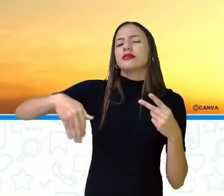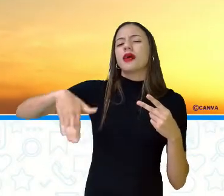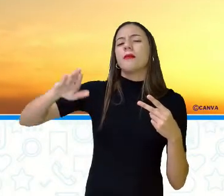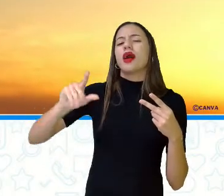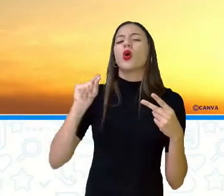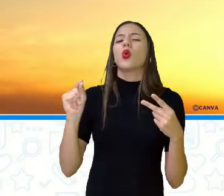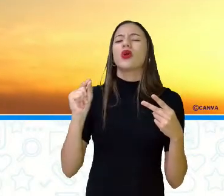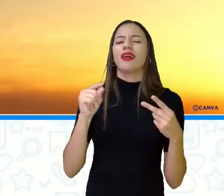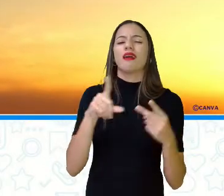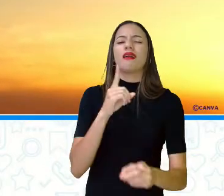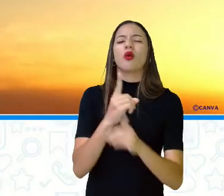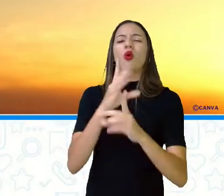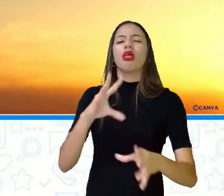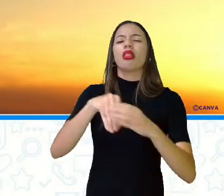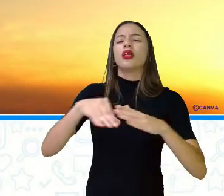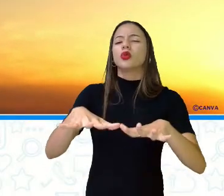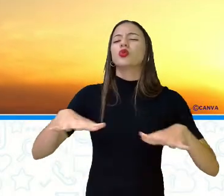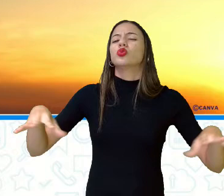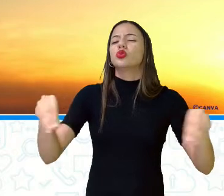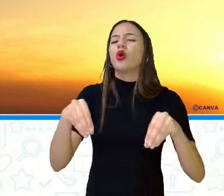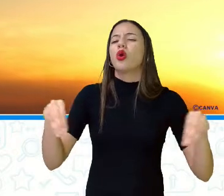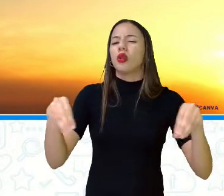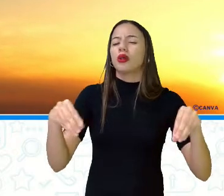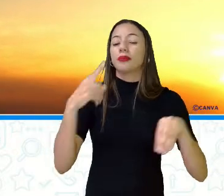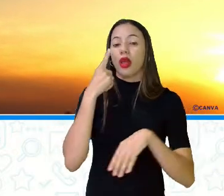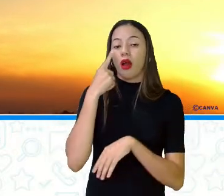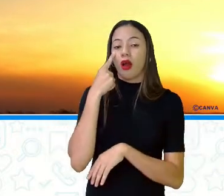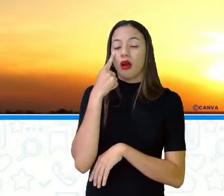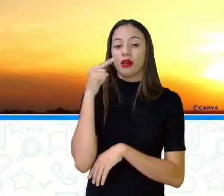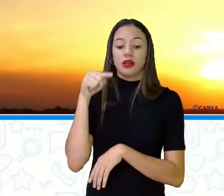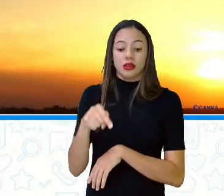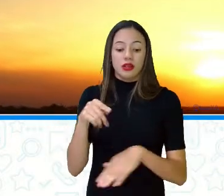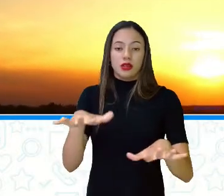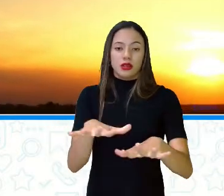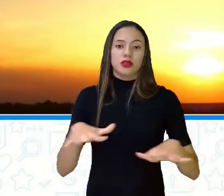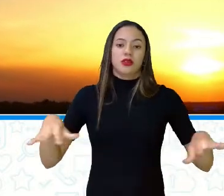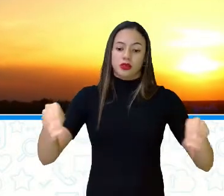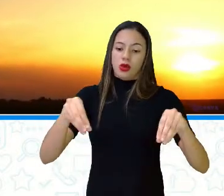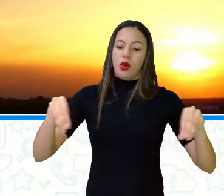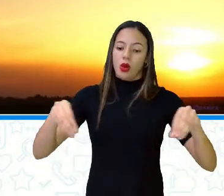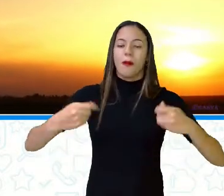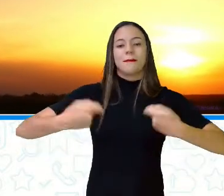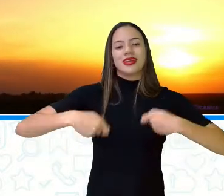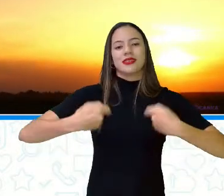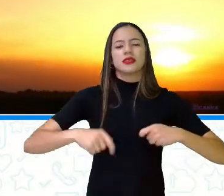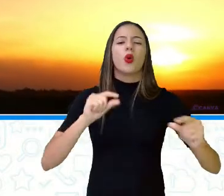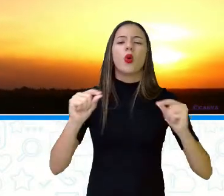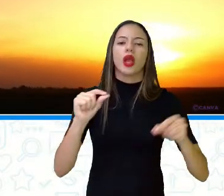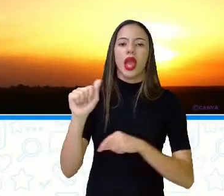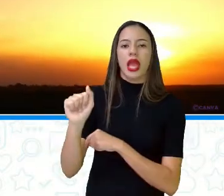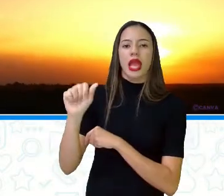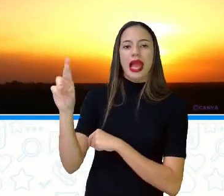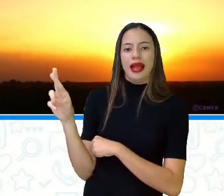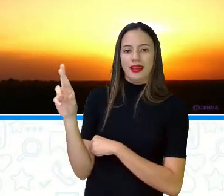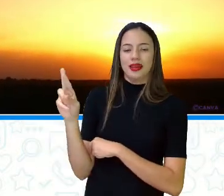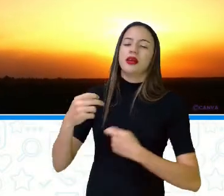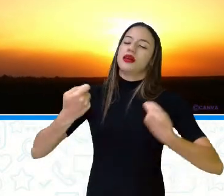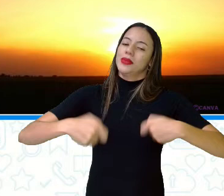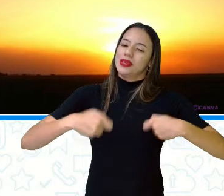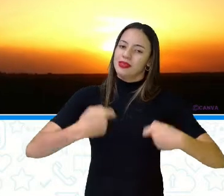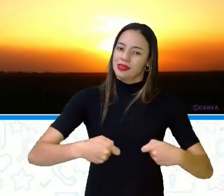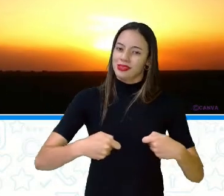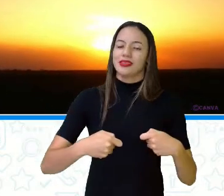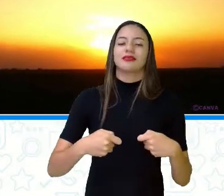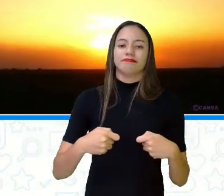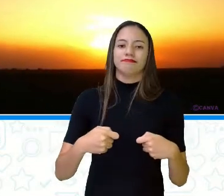solo? A gente pensa que não, mas o solo, ele precisa ter as suas correntes de ar. Também precisa